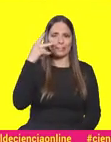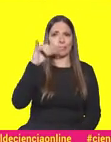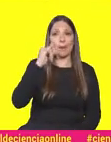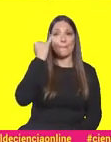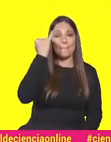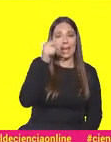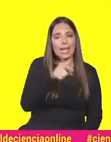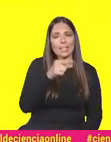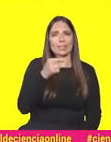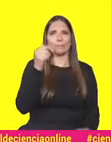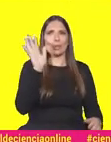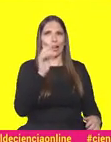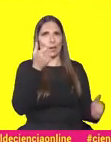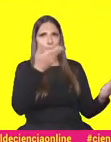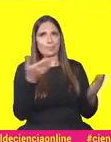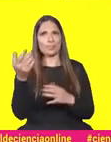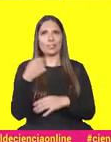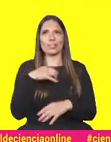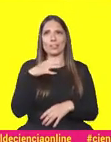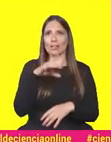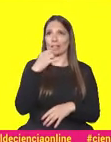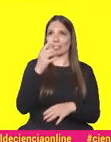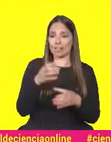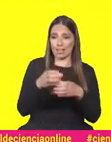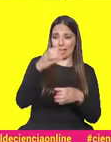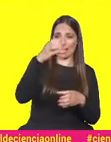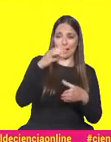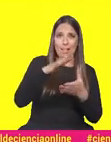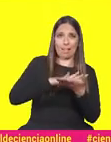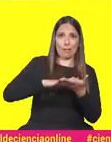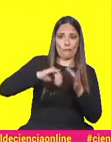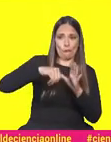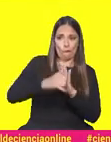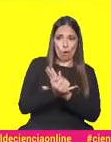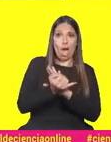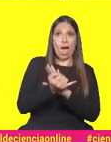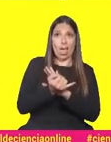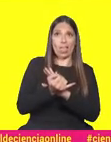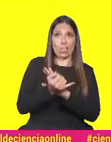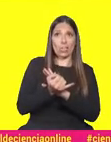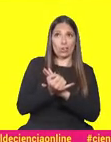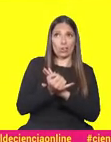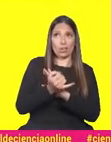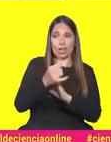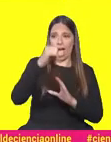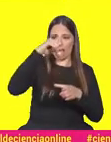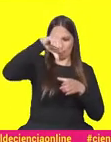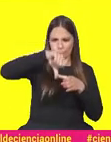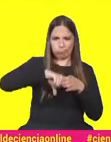bem-vinda. E há já uma coisa que eu quero dizer. Garrafa com fundo furado, com líquido, não